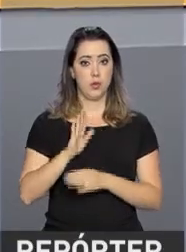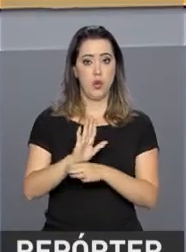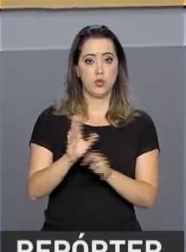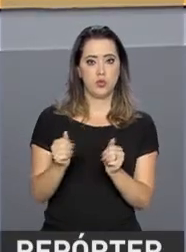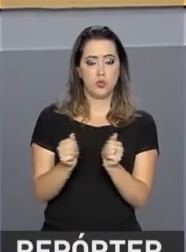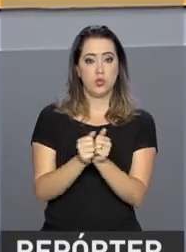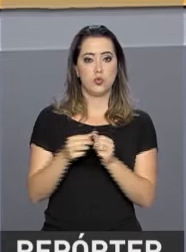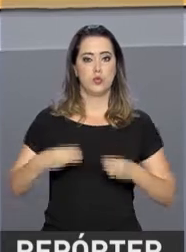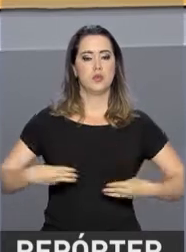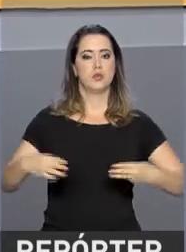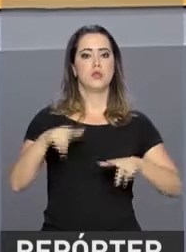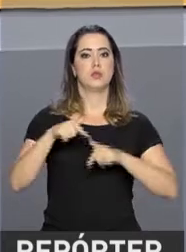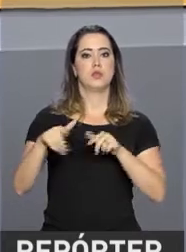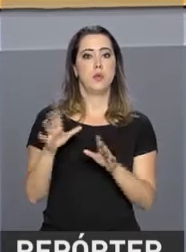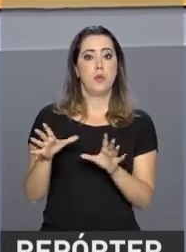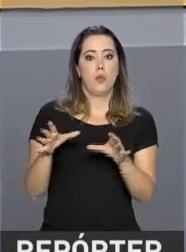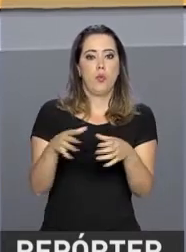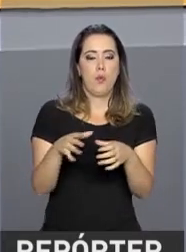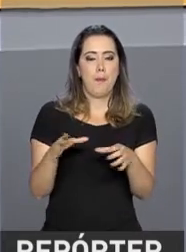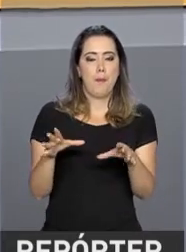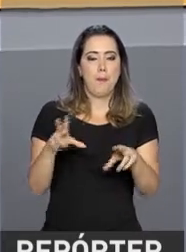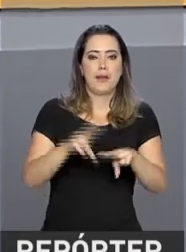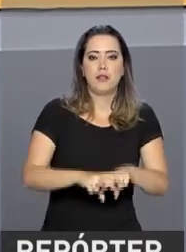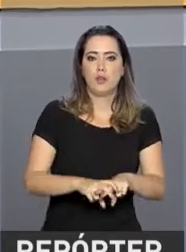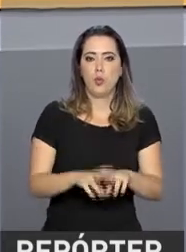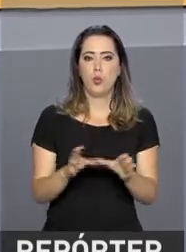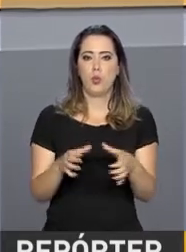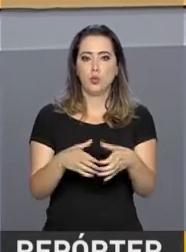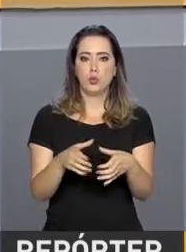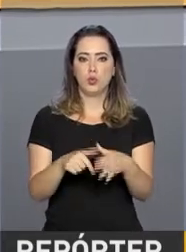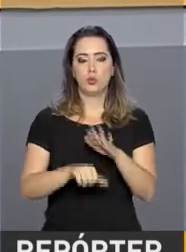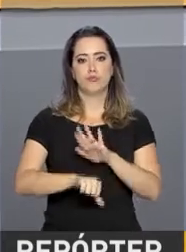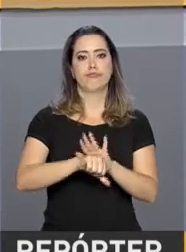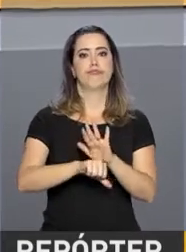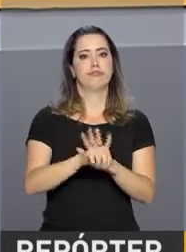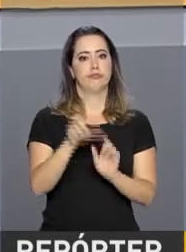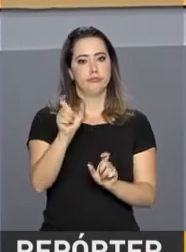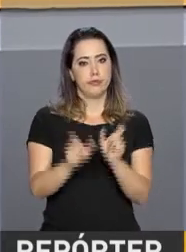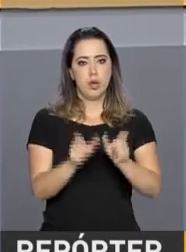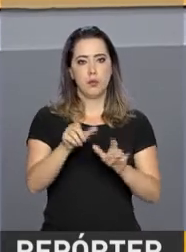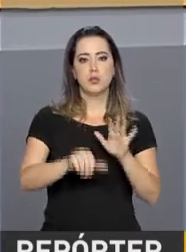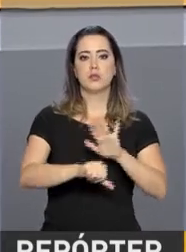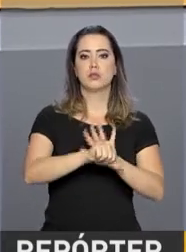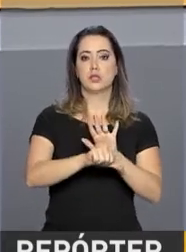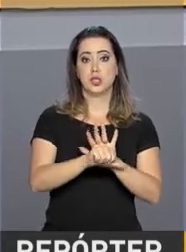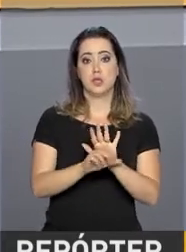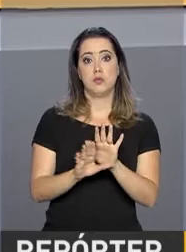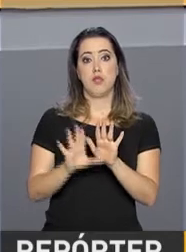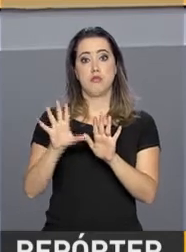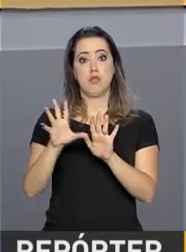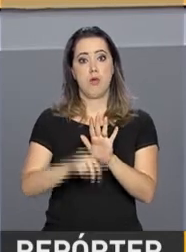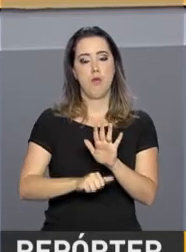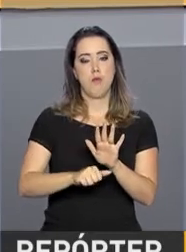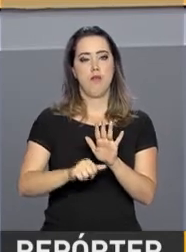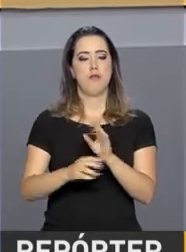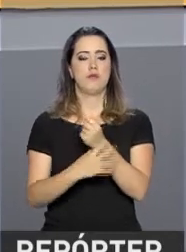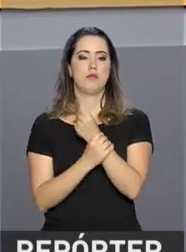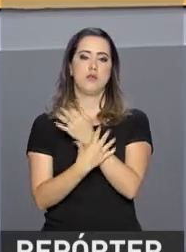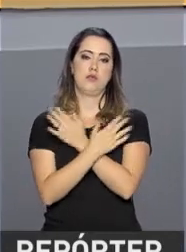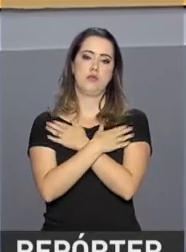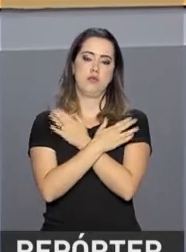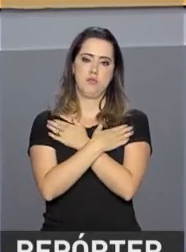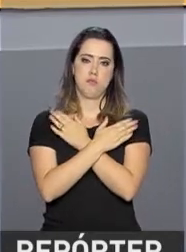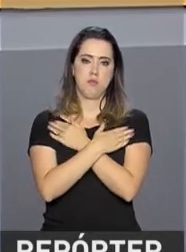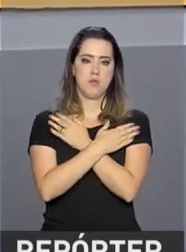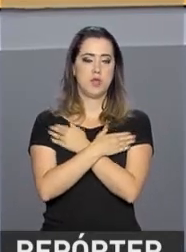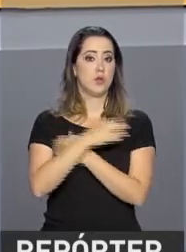do ministério do trabalho prendeu um grupo criminoso que fraudava o seguro desemprego no estado do pará segundo a investigação os ladrões teriam